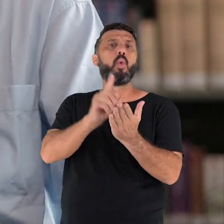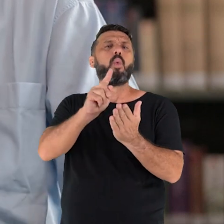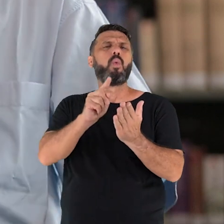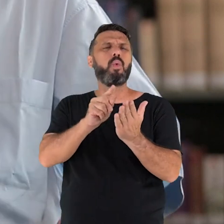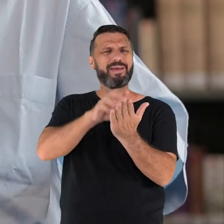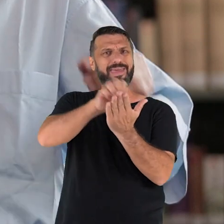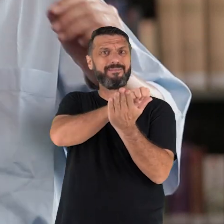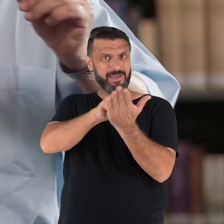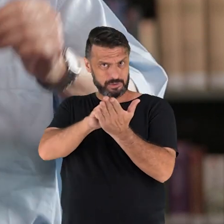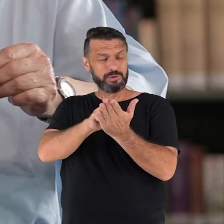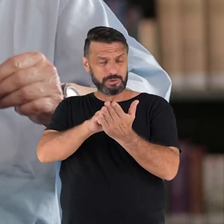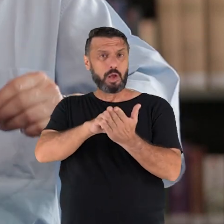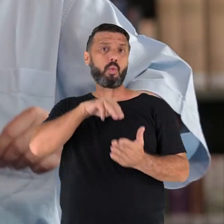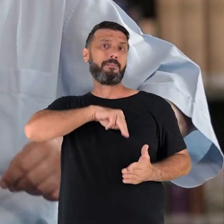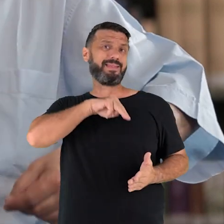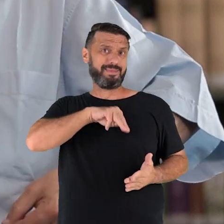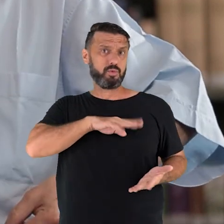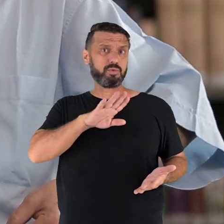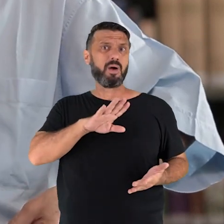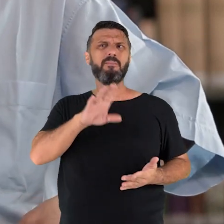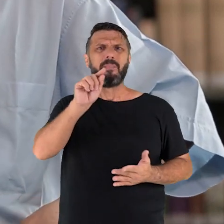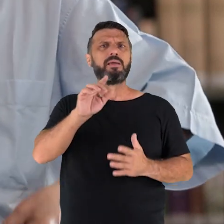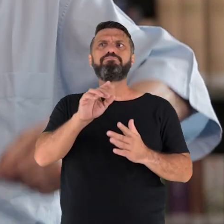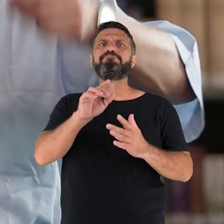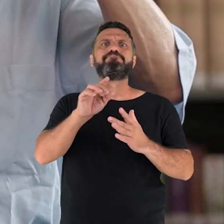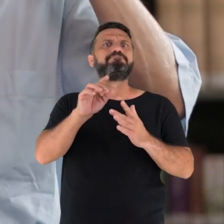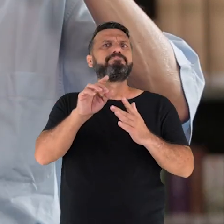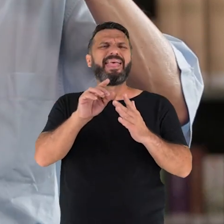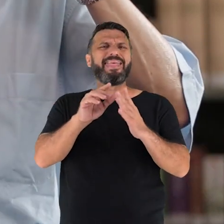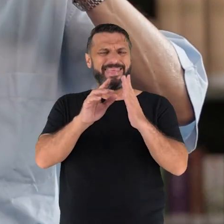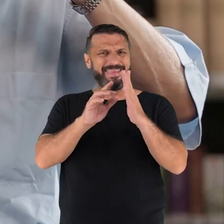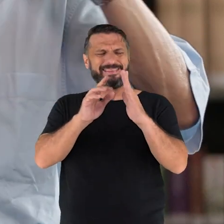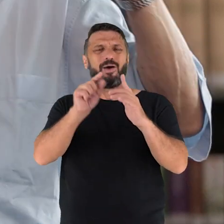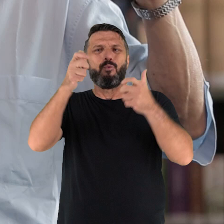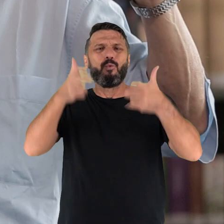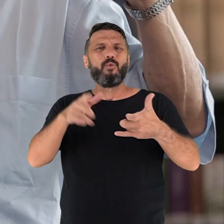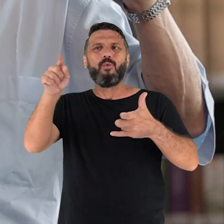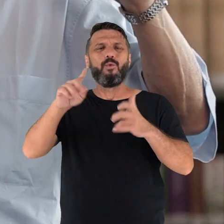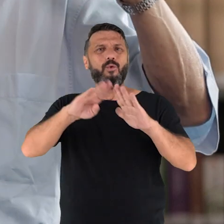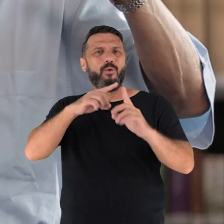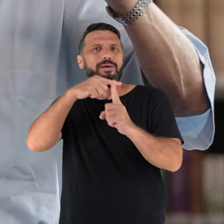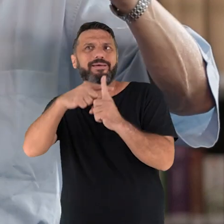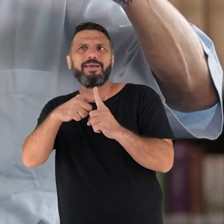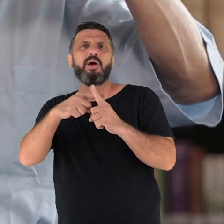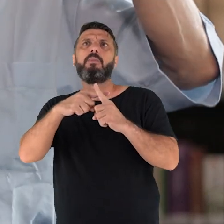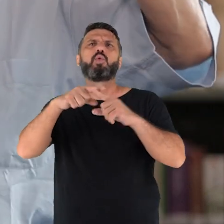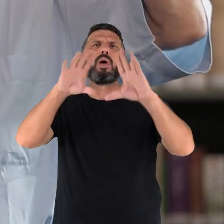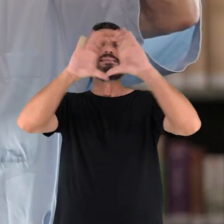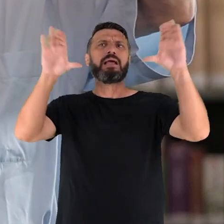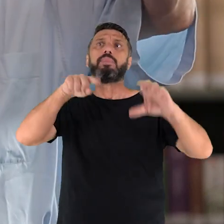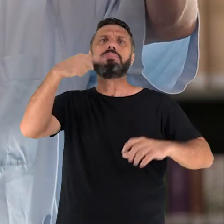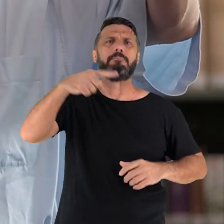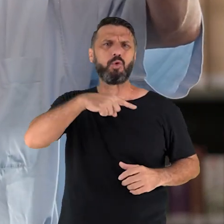Mateus. Só que a igreja colocou o reino de Deus lá no céu. Quando as pessoas falam em reino de Deus, estão imaginando alguma